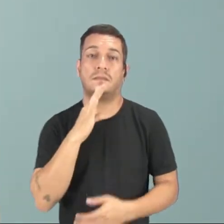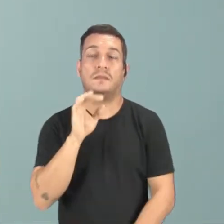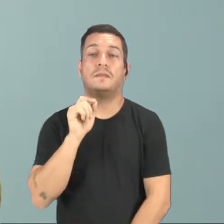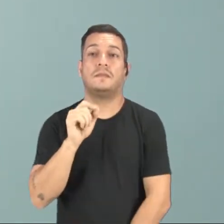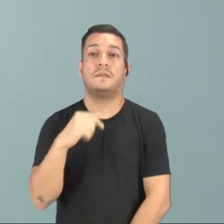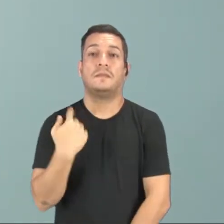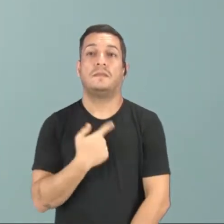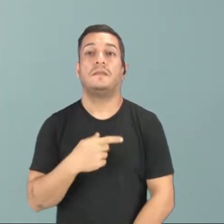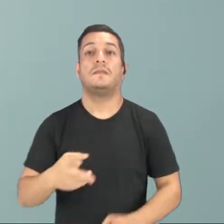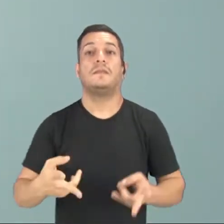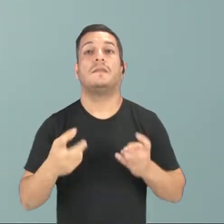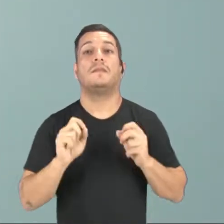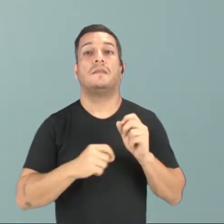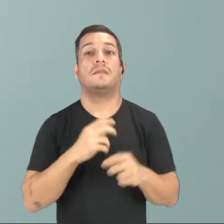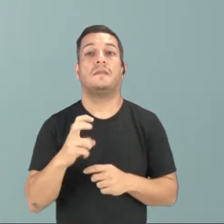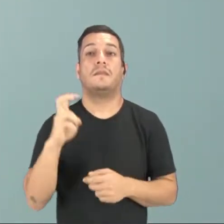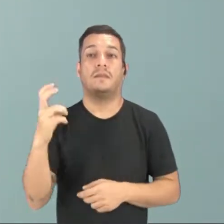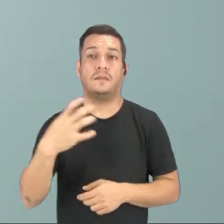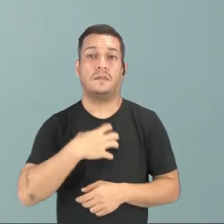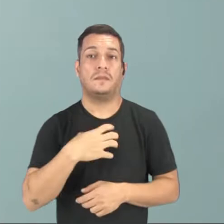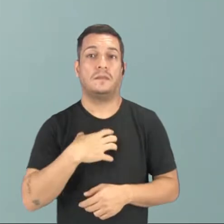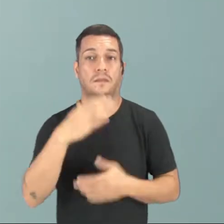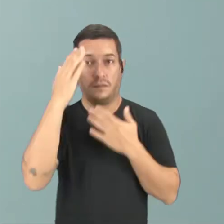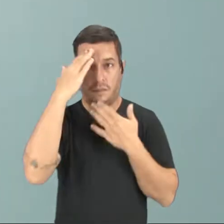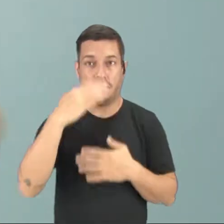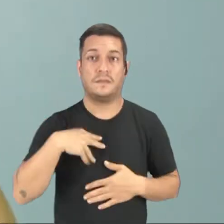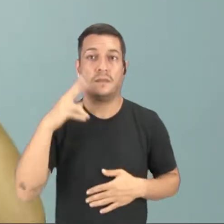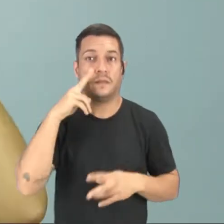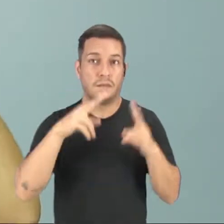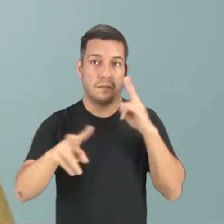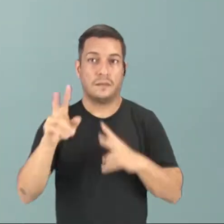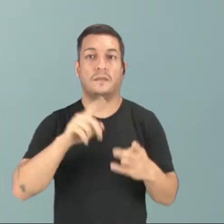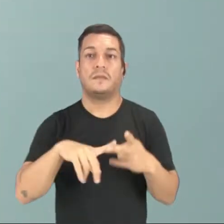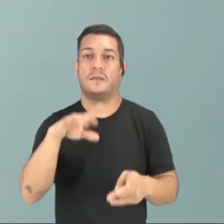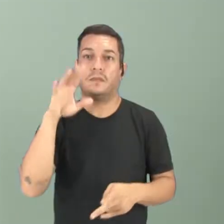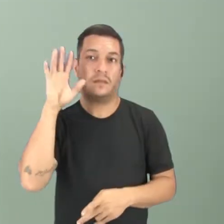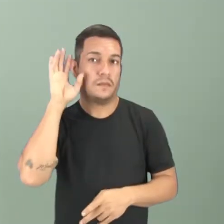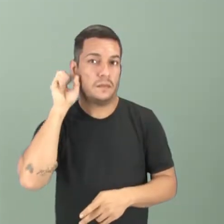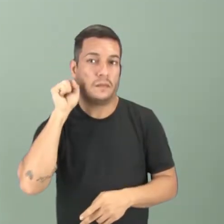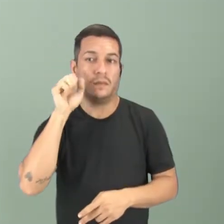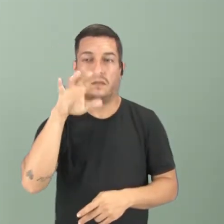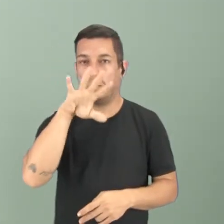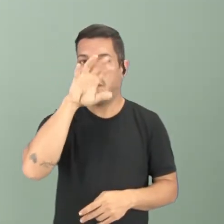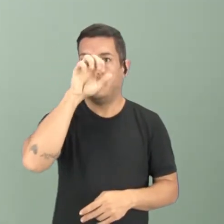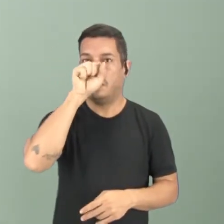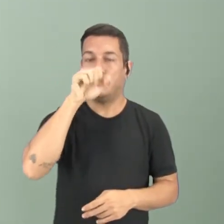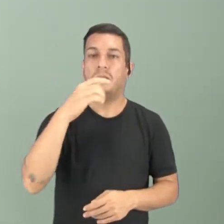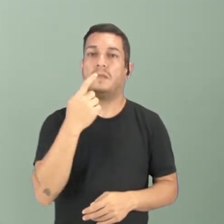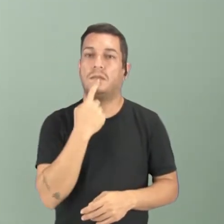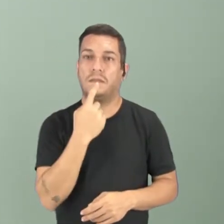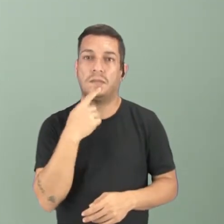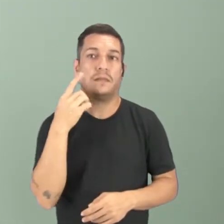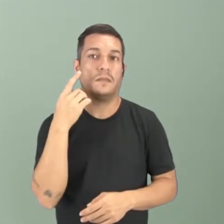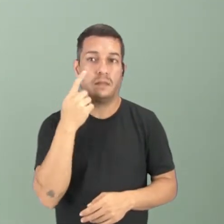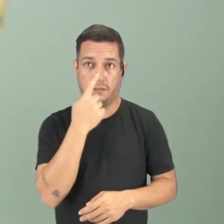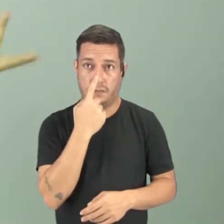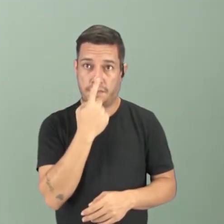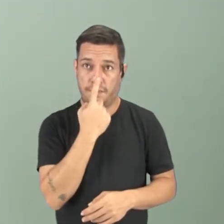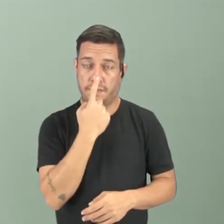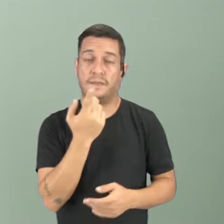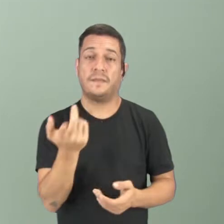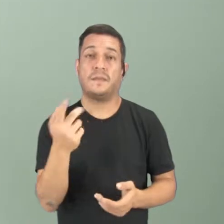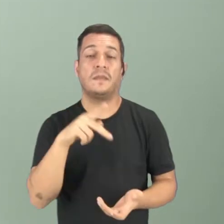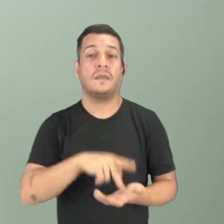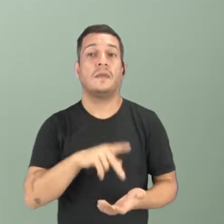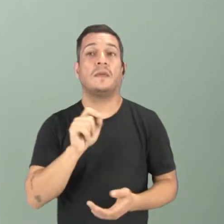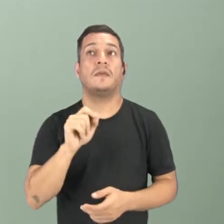eu percebo através dos 5 sentidos do corpo, por exemplo, a visão, a audição, o tato, o paladar e o olfato. A